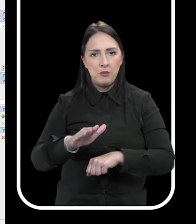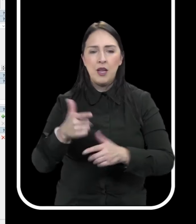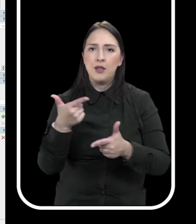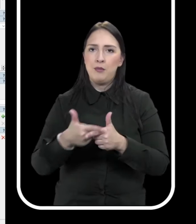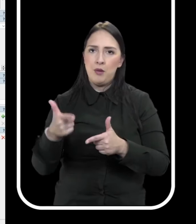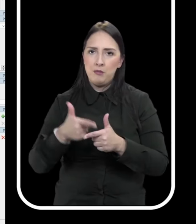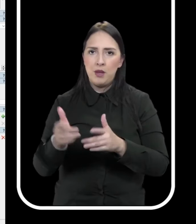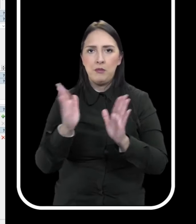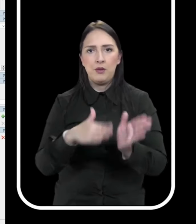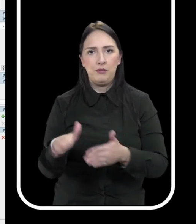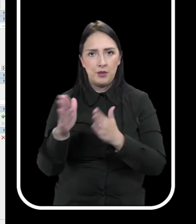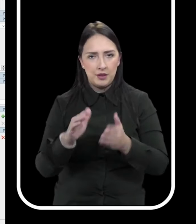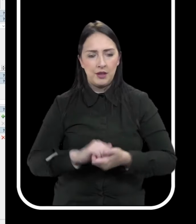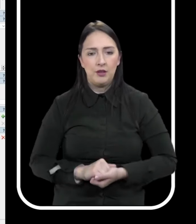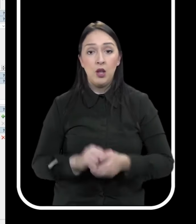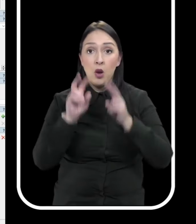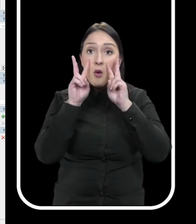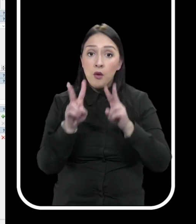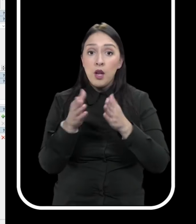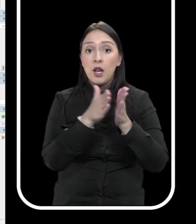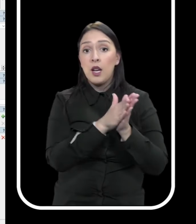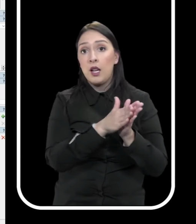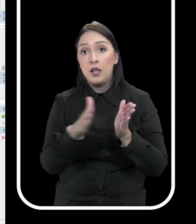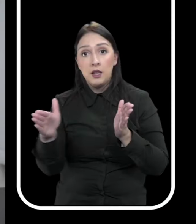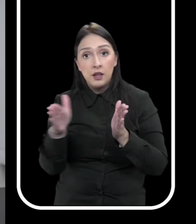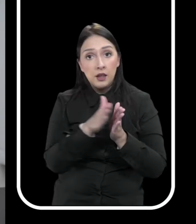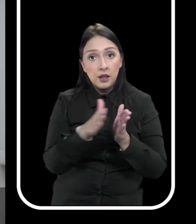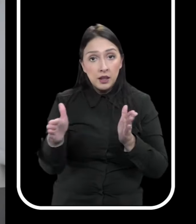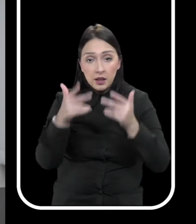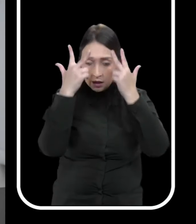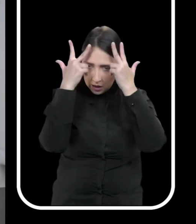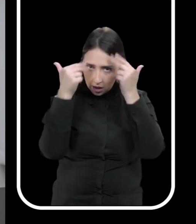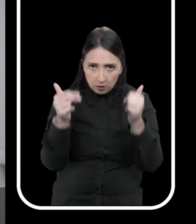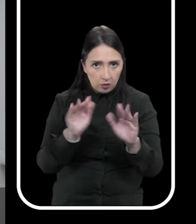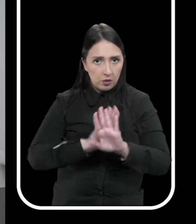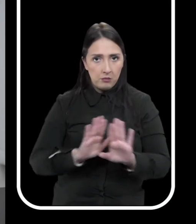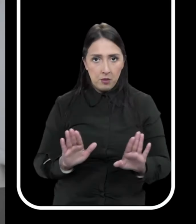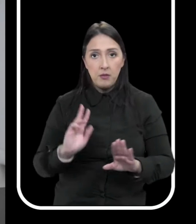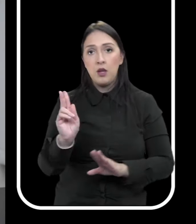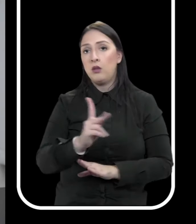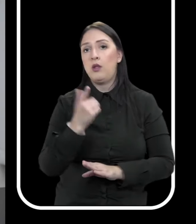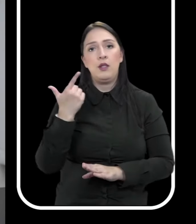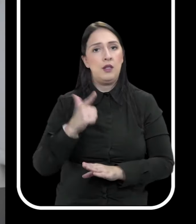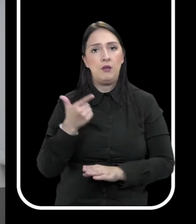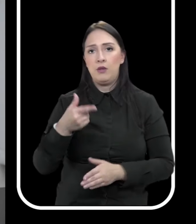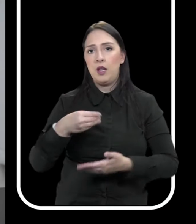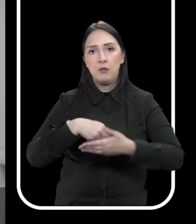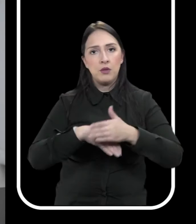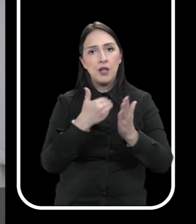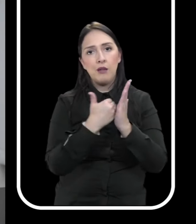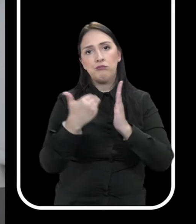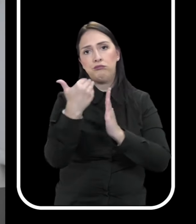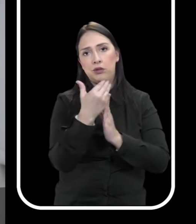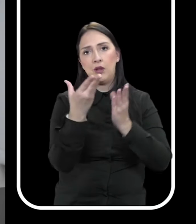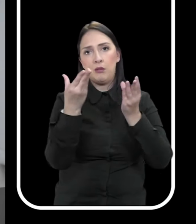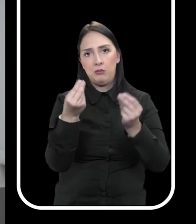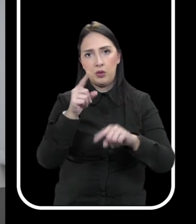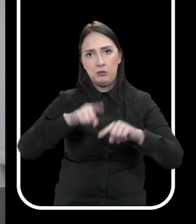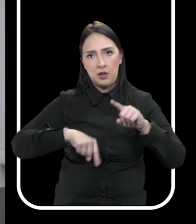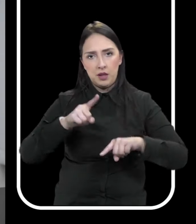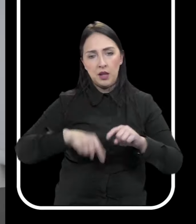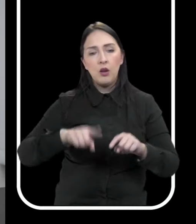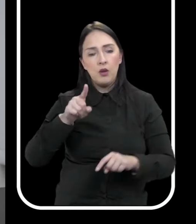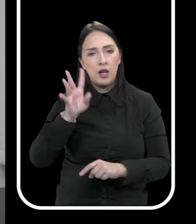mais gargalo no processo. Então, vocês veem que a linha está andando normalmente e nós não temos gargalo no